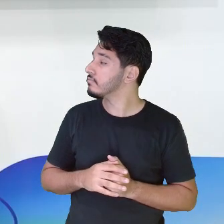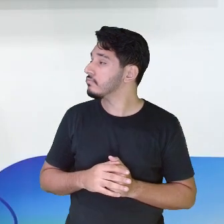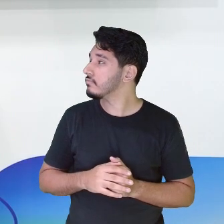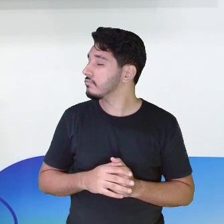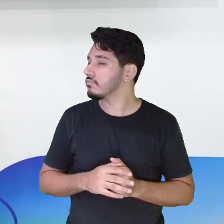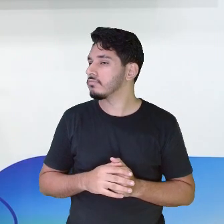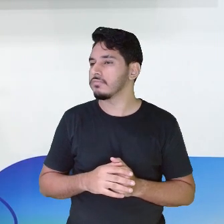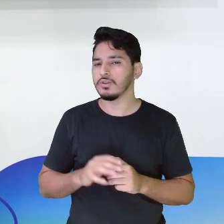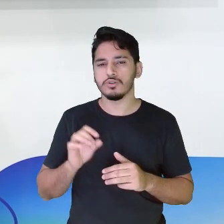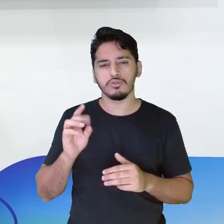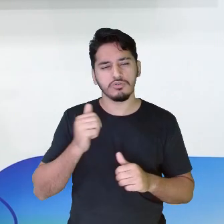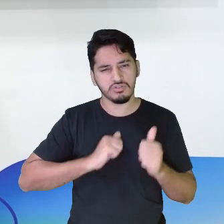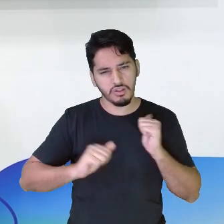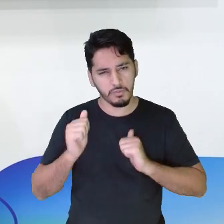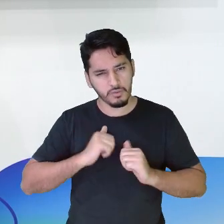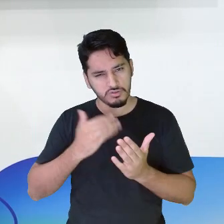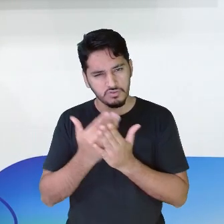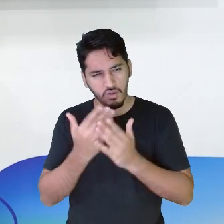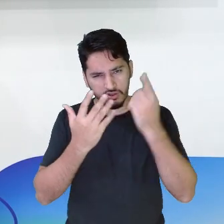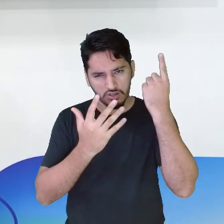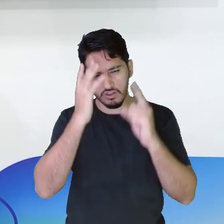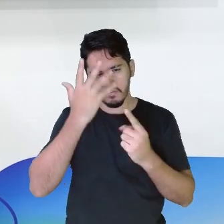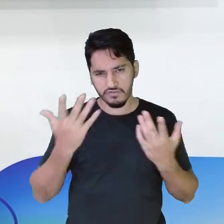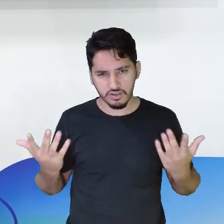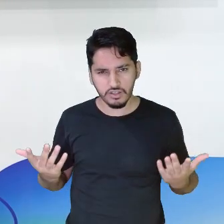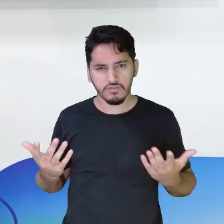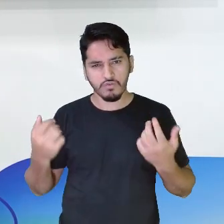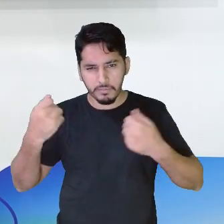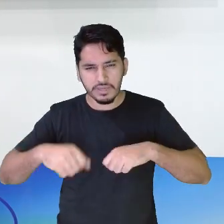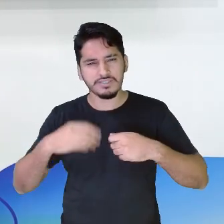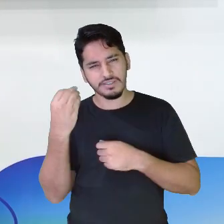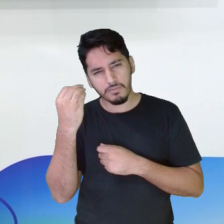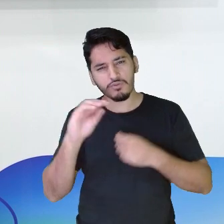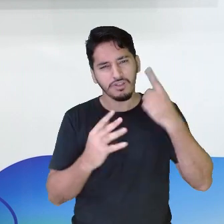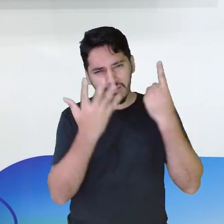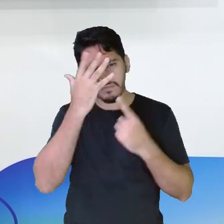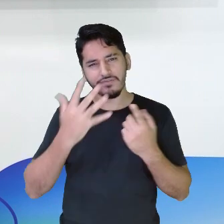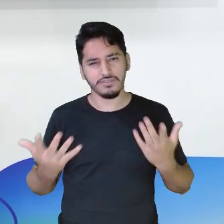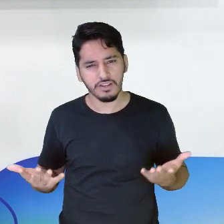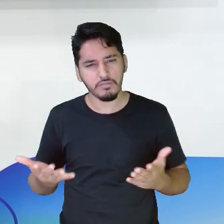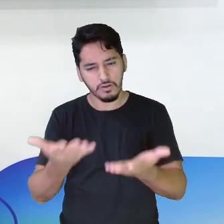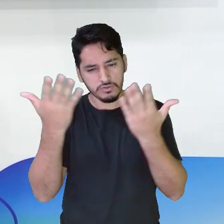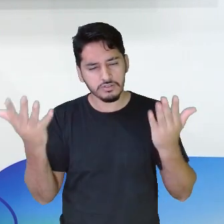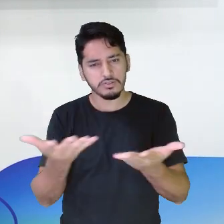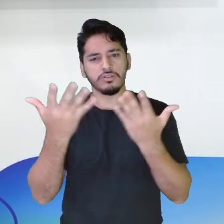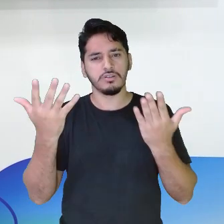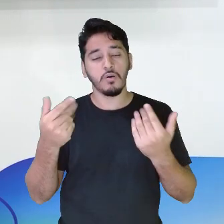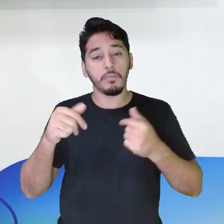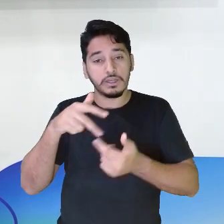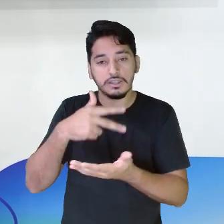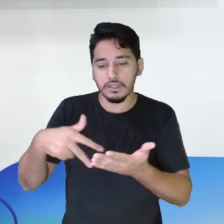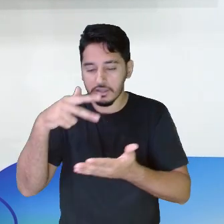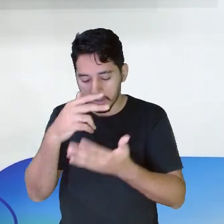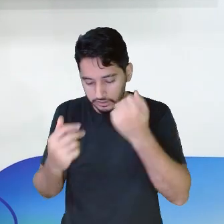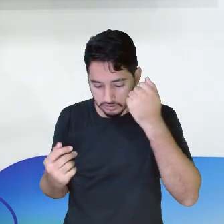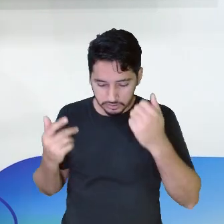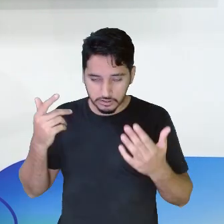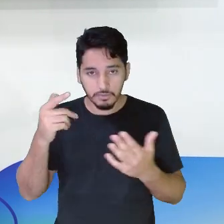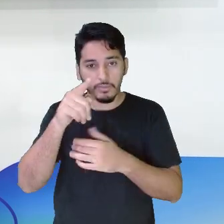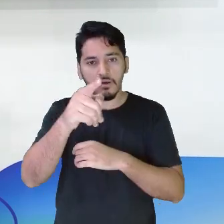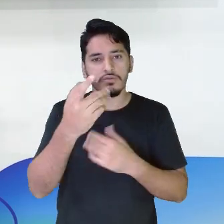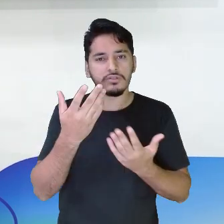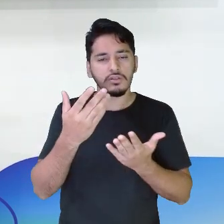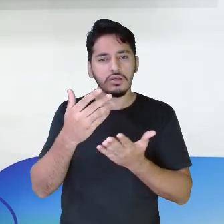Só se animaram na aula de frevo. Será que eu vou ter que colocar um frevo aqui? Será que eu vou ter que dançar um frevo para